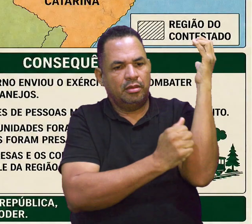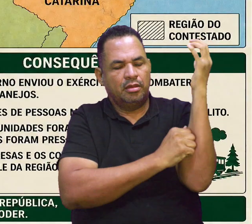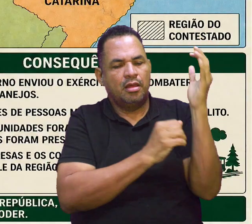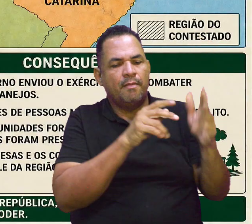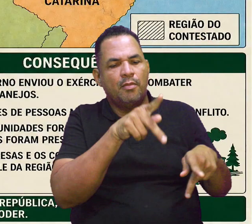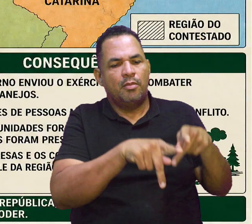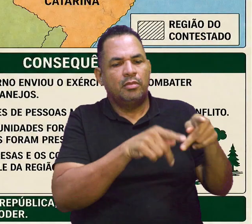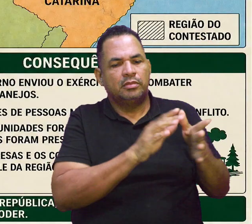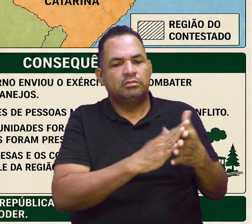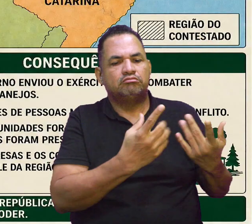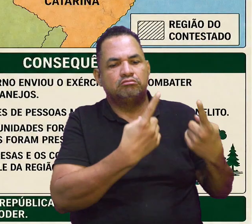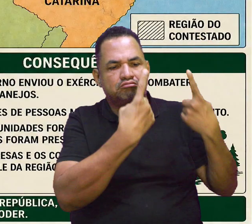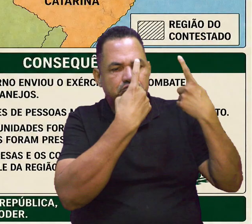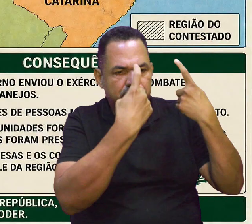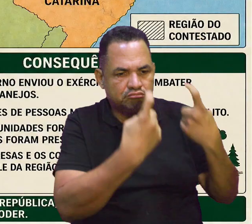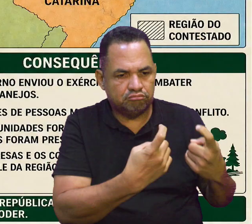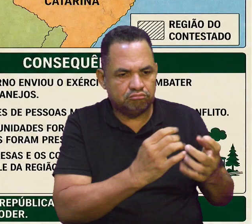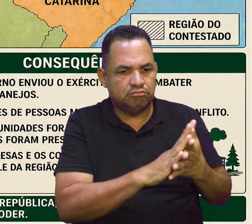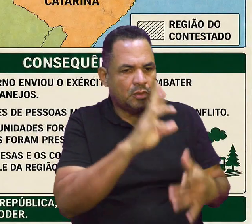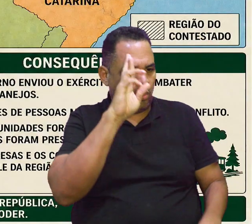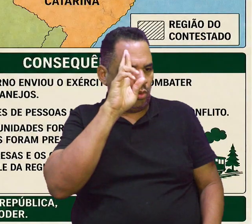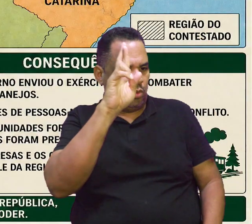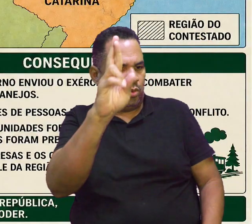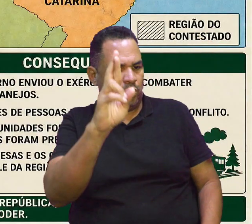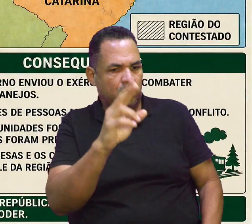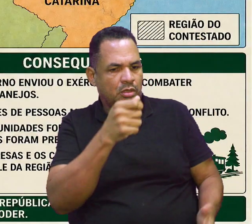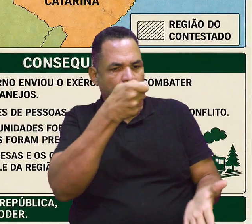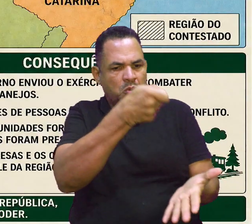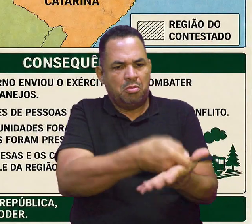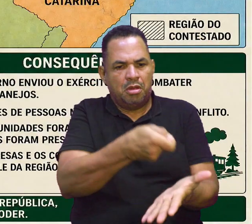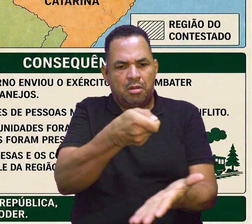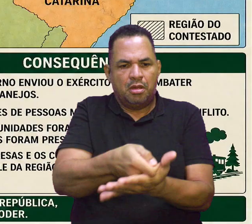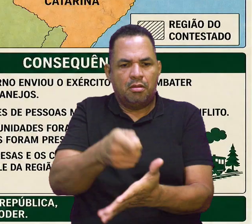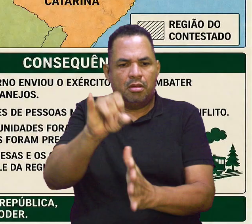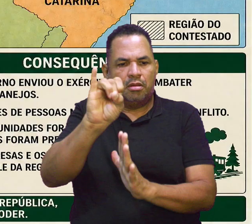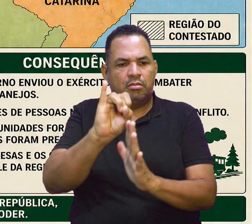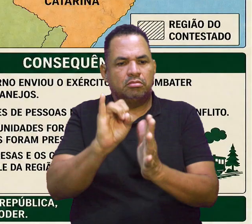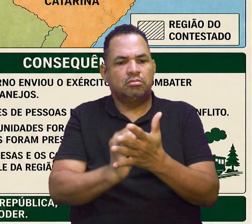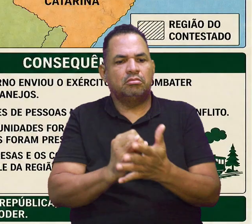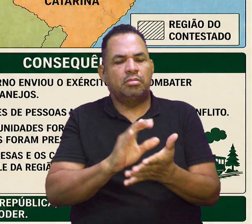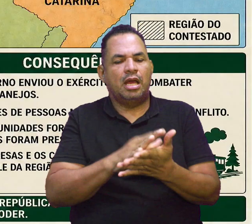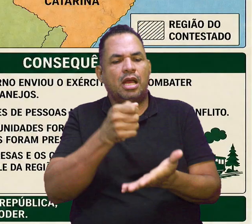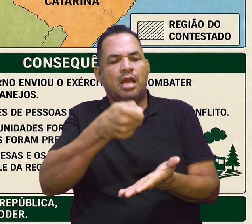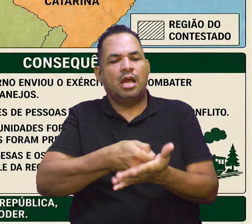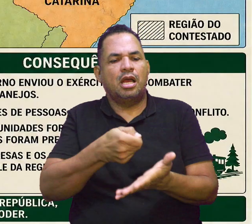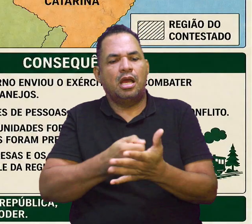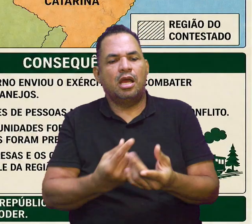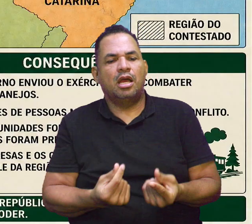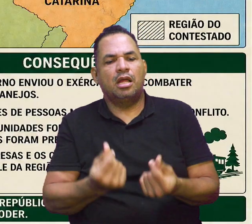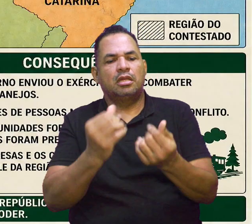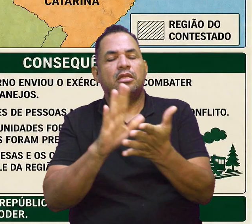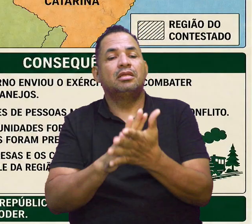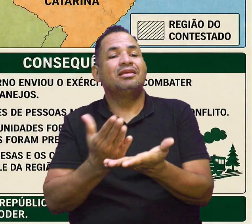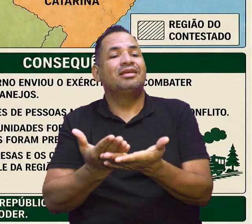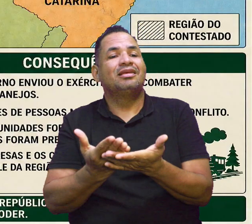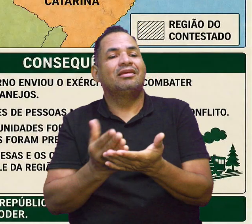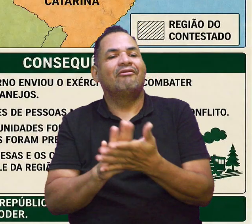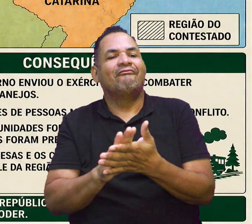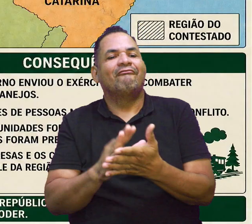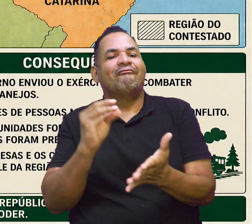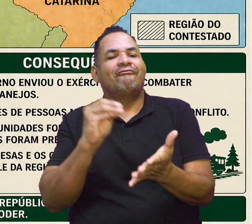abusos dos coronéis, uma cobrança de impostos e a ausência do governo, que não oferecia